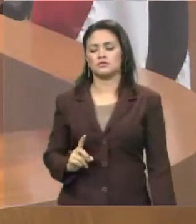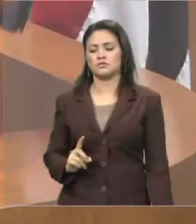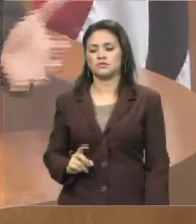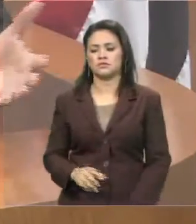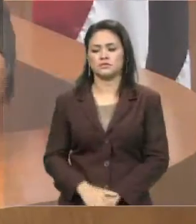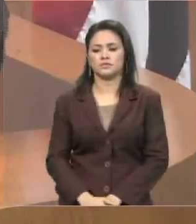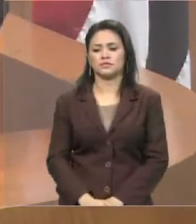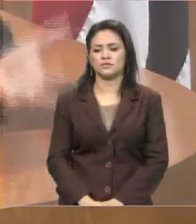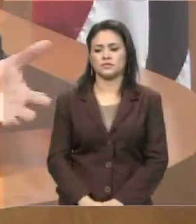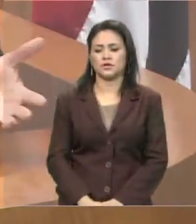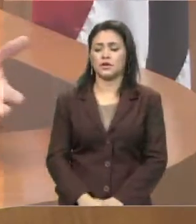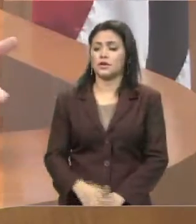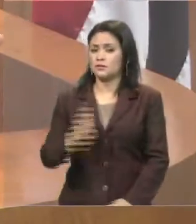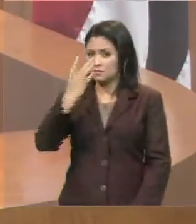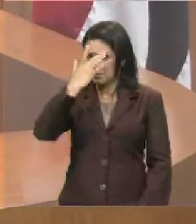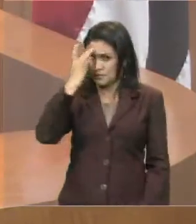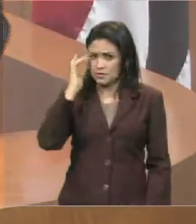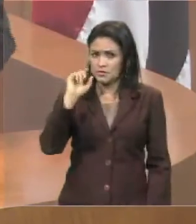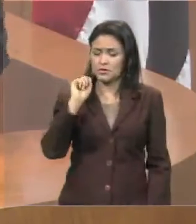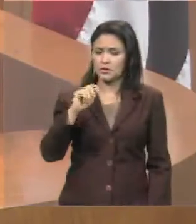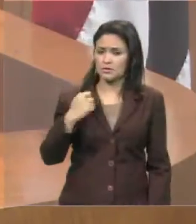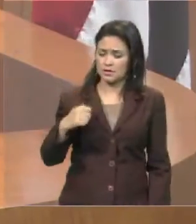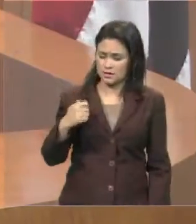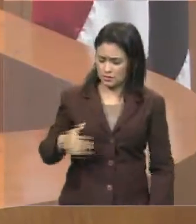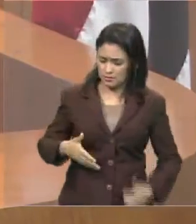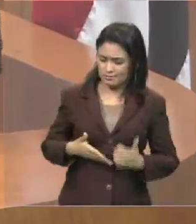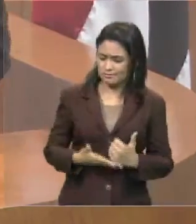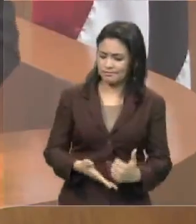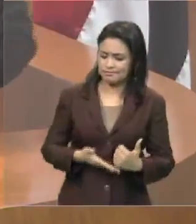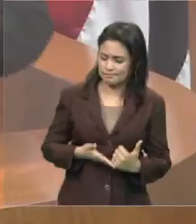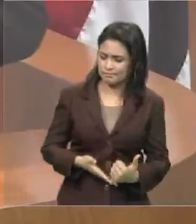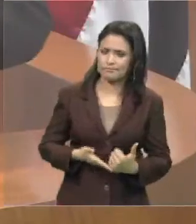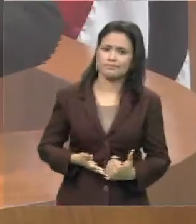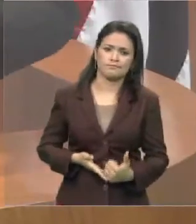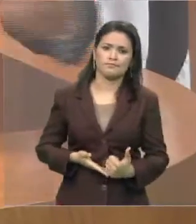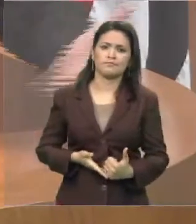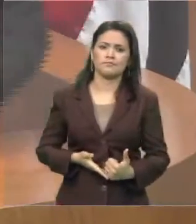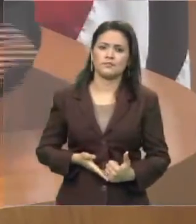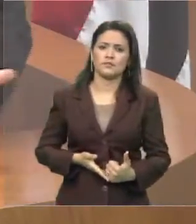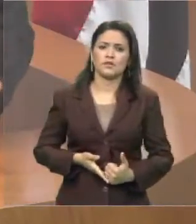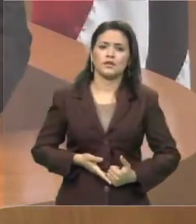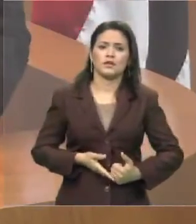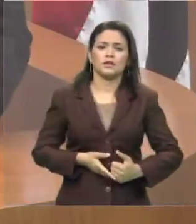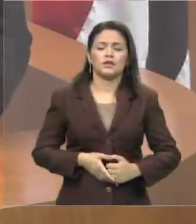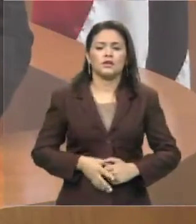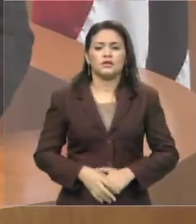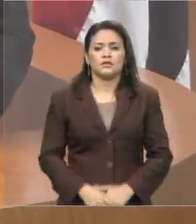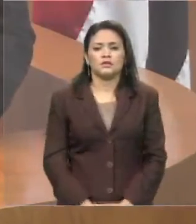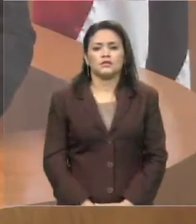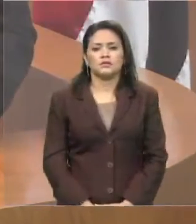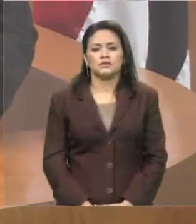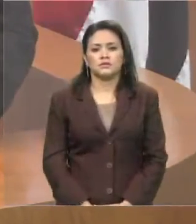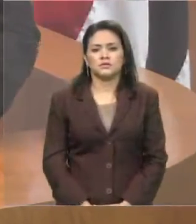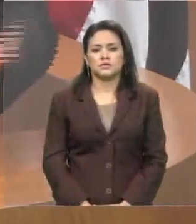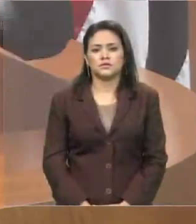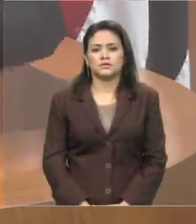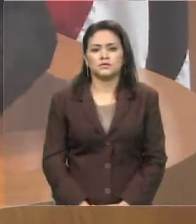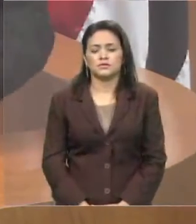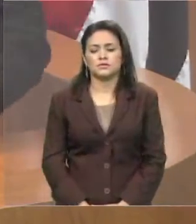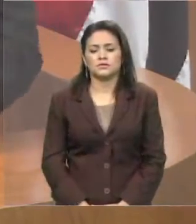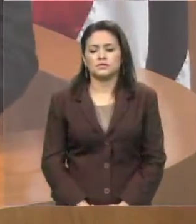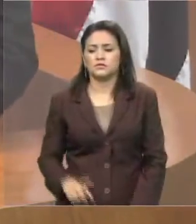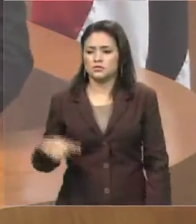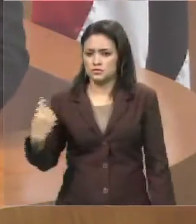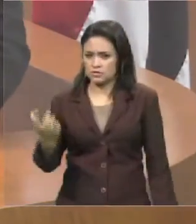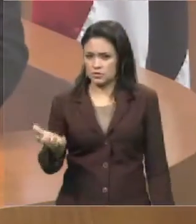às pessoas que precisam do nosso apoio, que precisam do nosso amparo, até na hora de gritar pelo seu sofrimento. O que nós